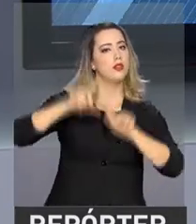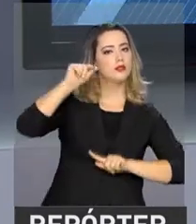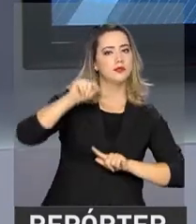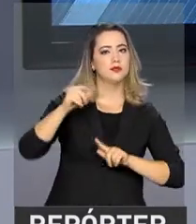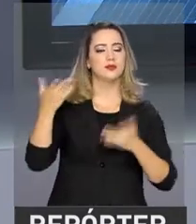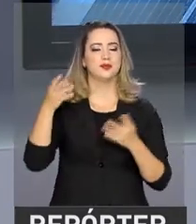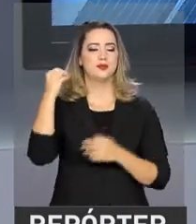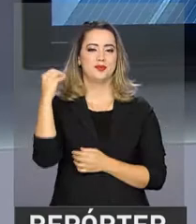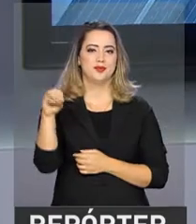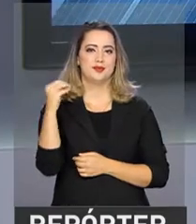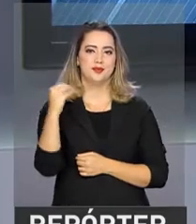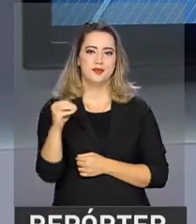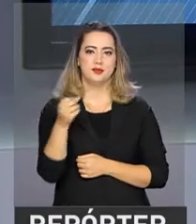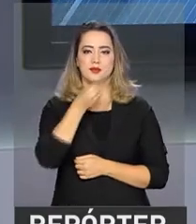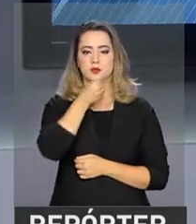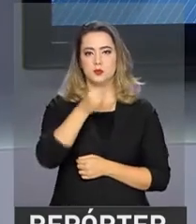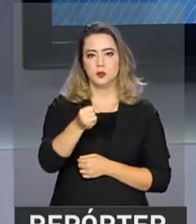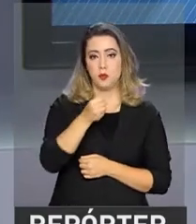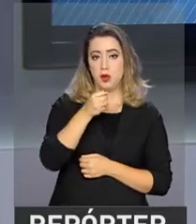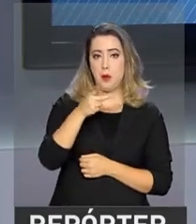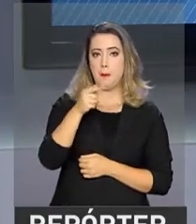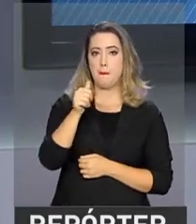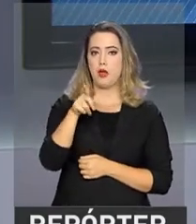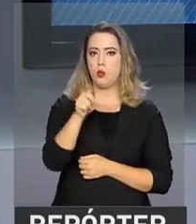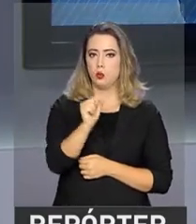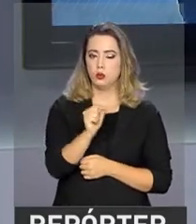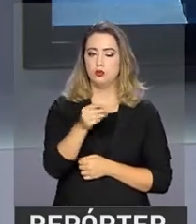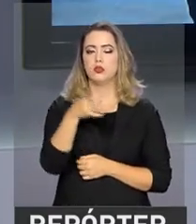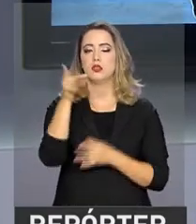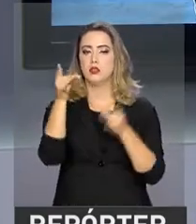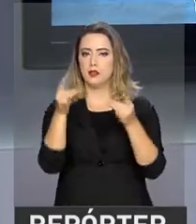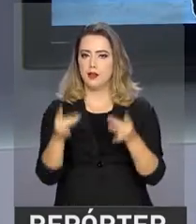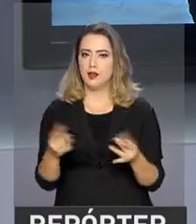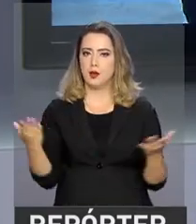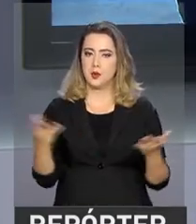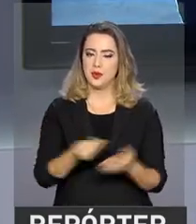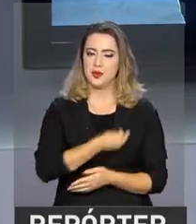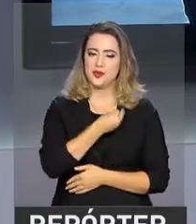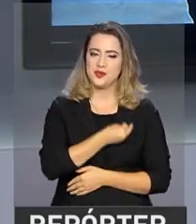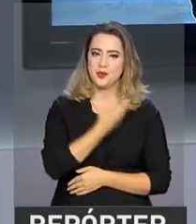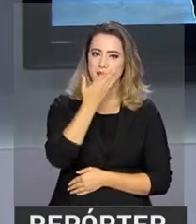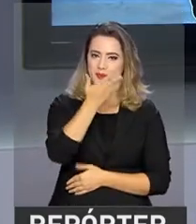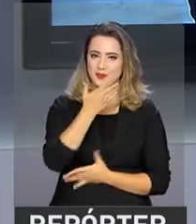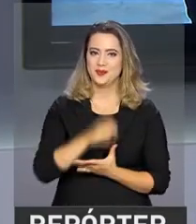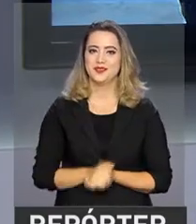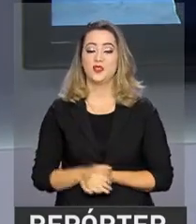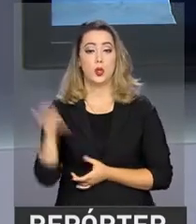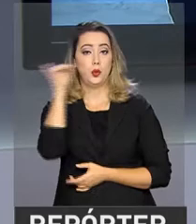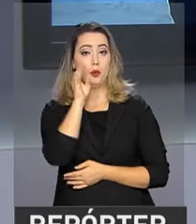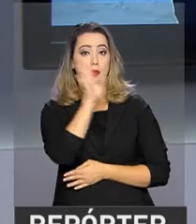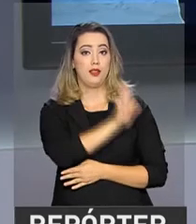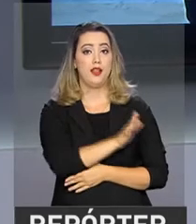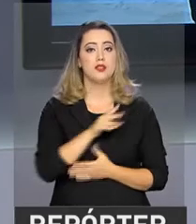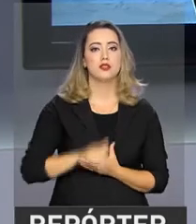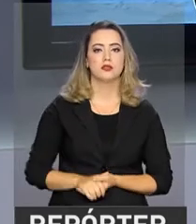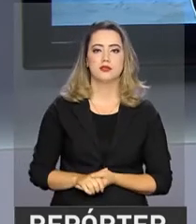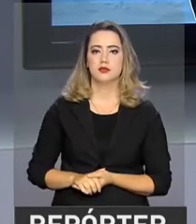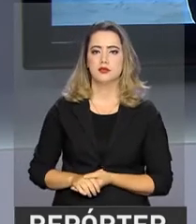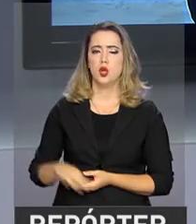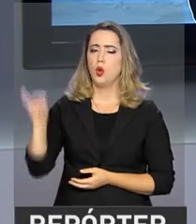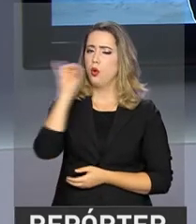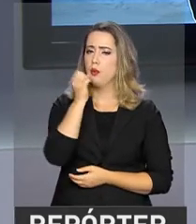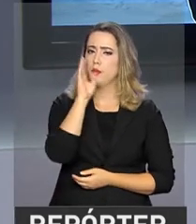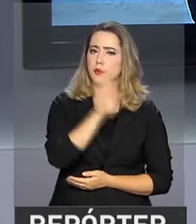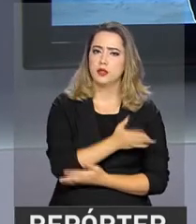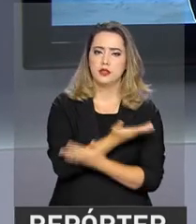em outubro o repórter paulo la sálvia tem as informações pra gente ao vivo ou a paulo boa tarde olá